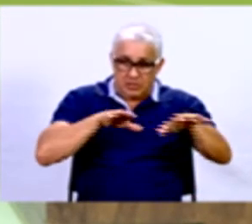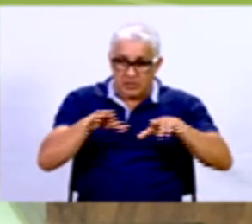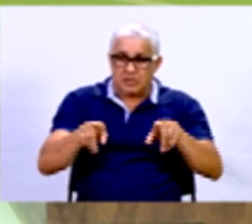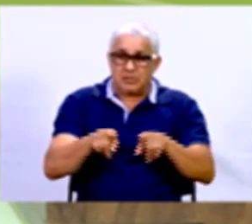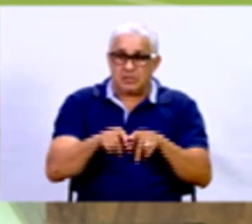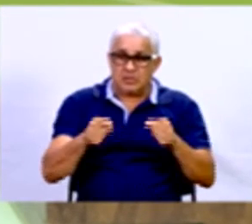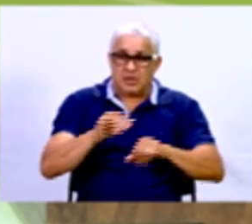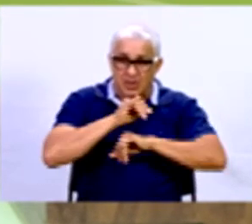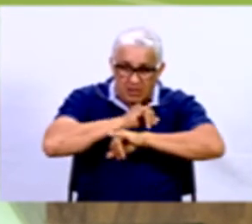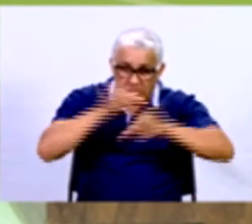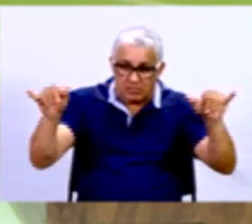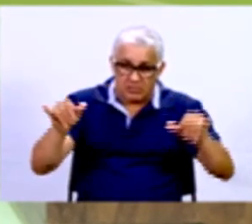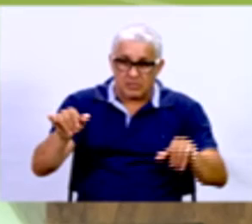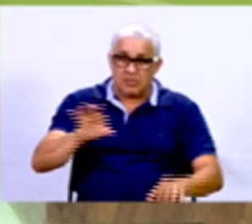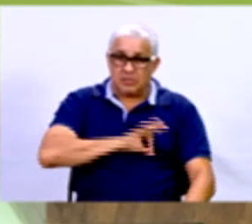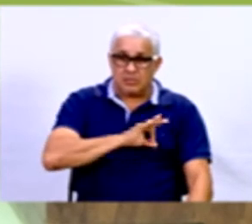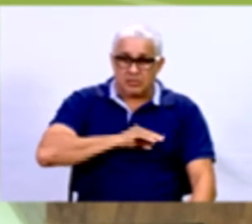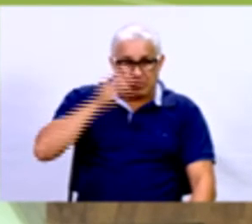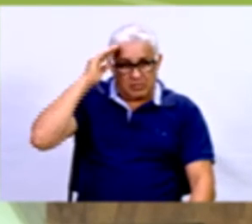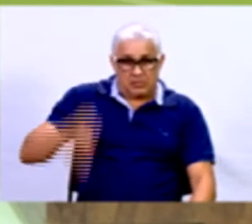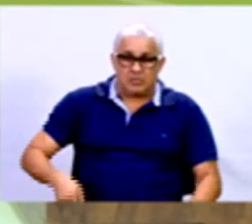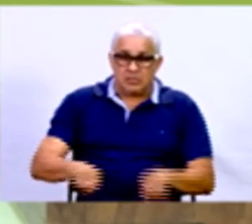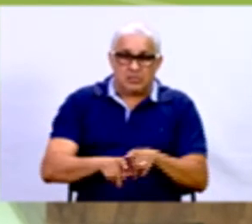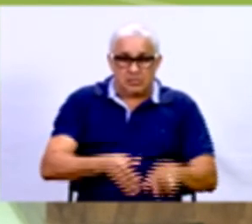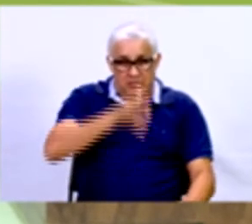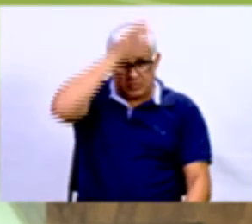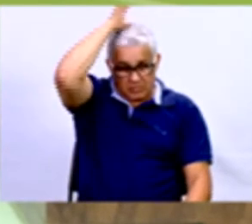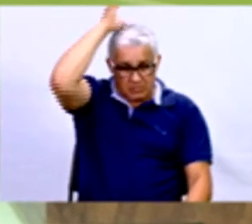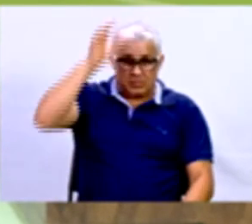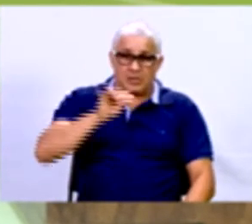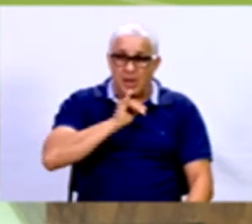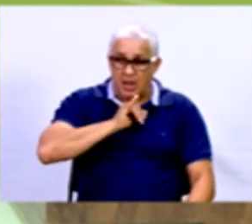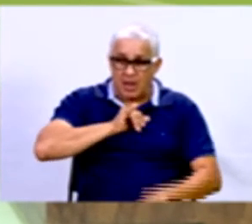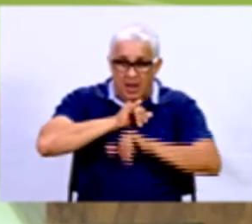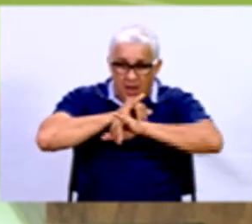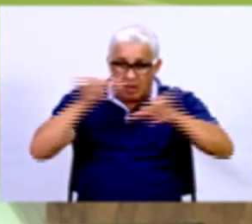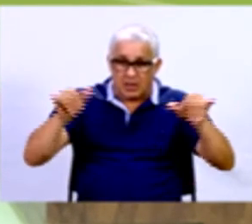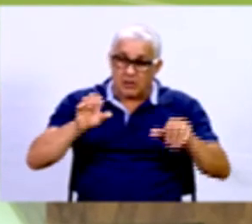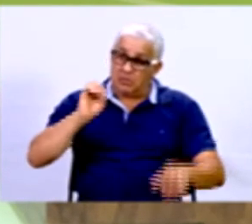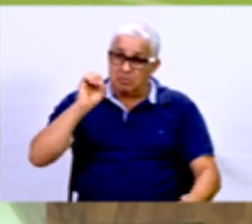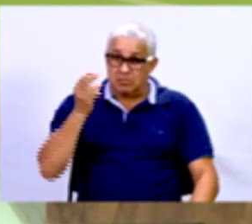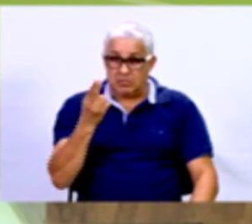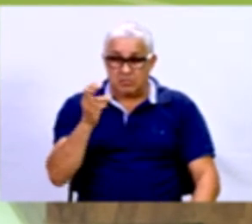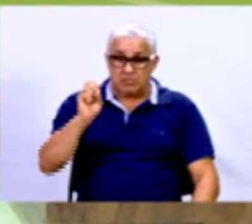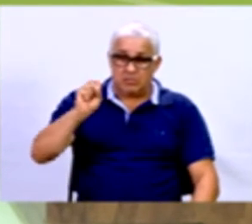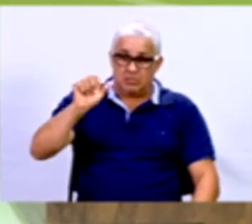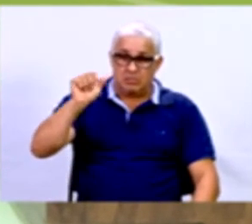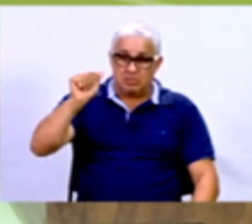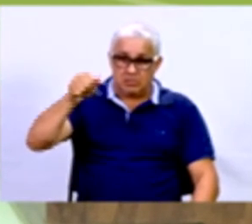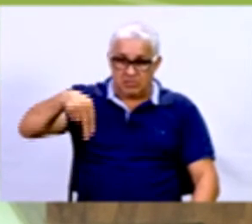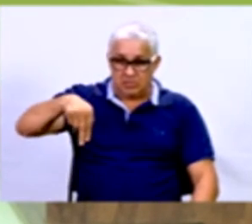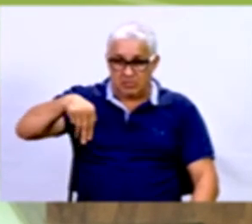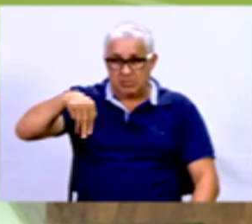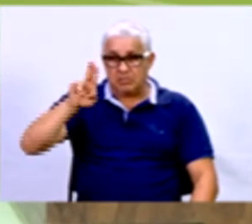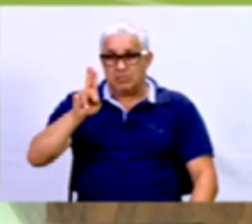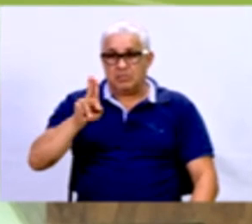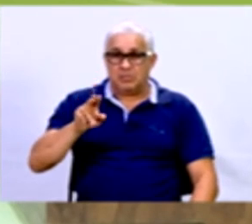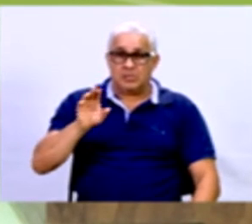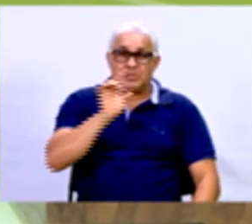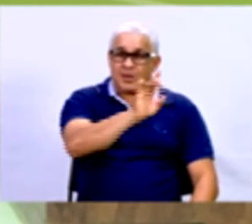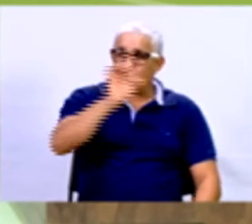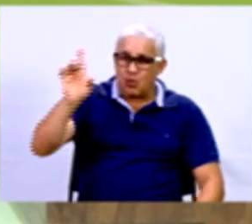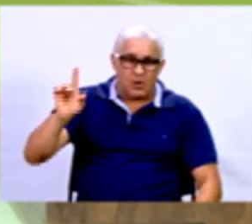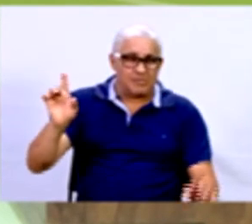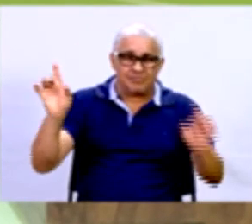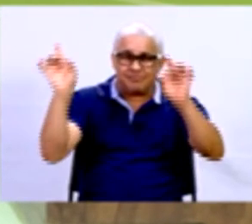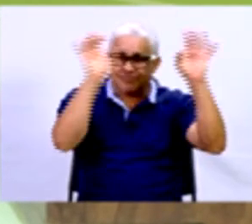Polícia Militar e os bombeiros, ou o SAMU, porque cada um vai ter um atendimento